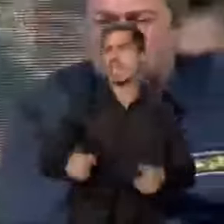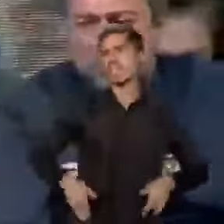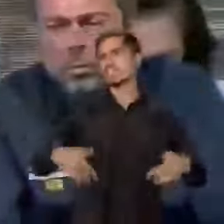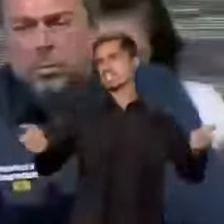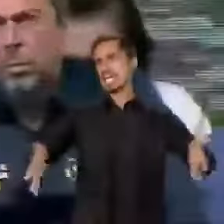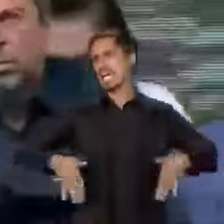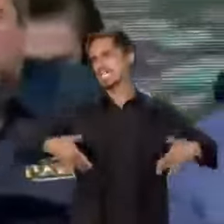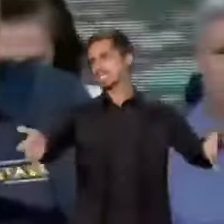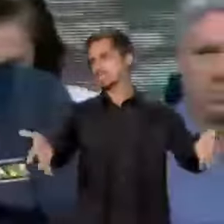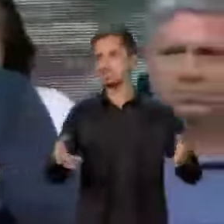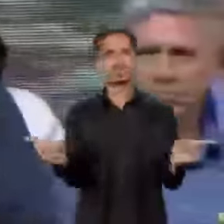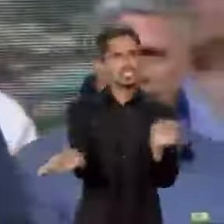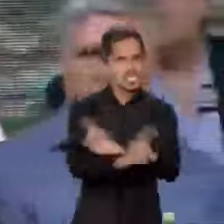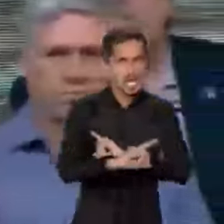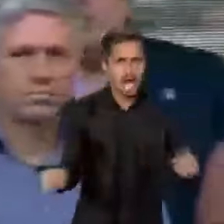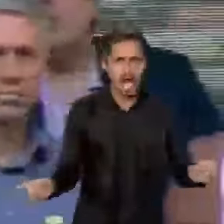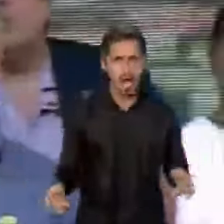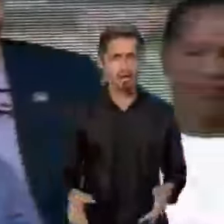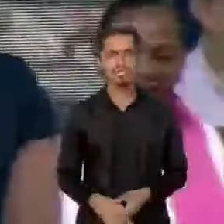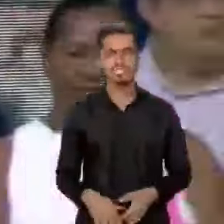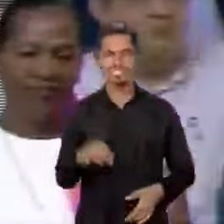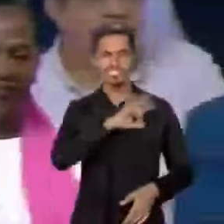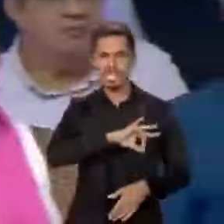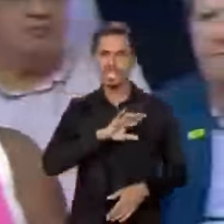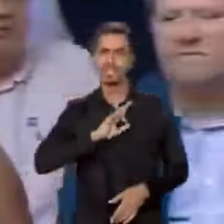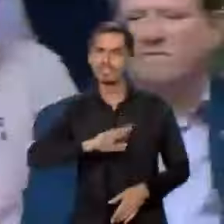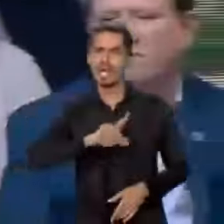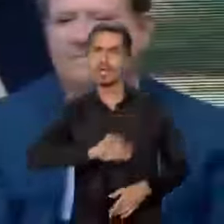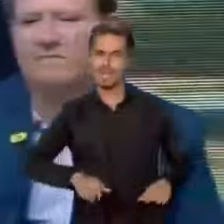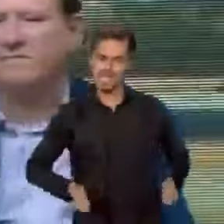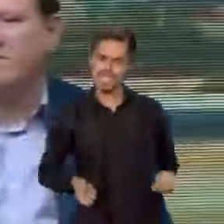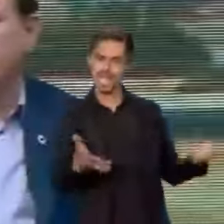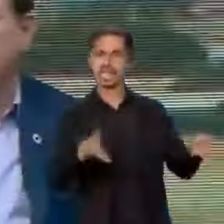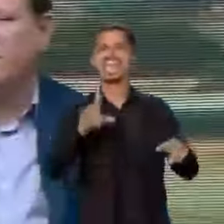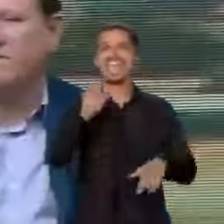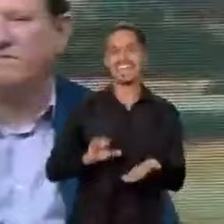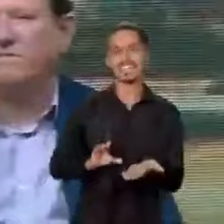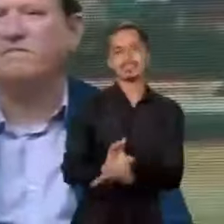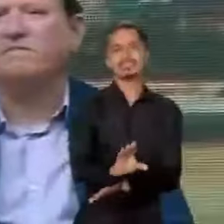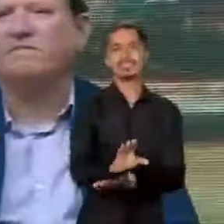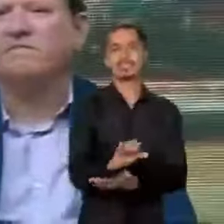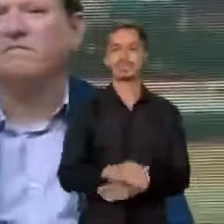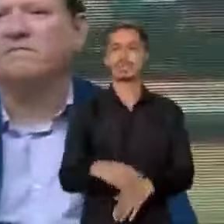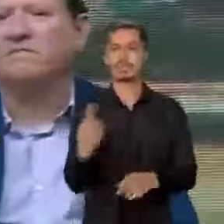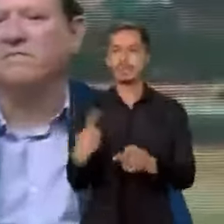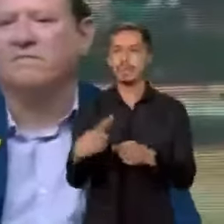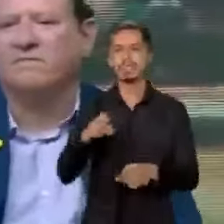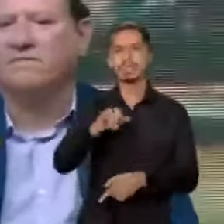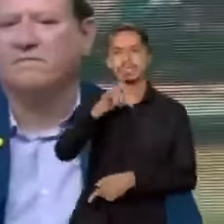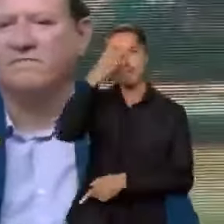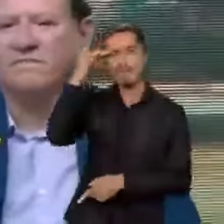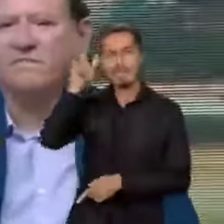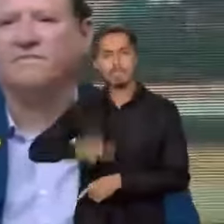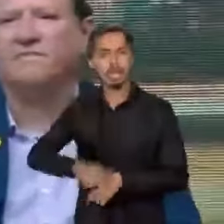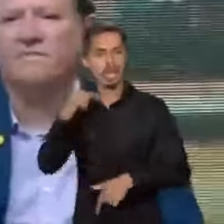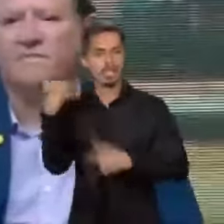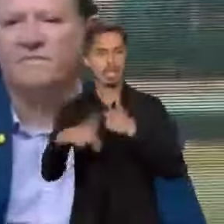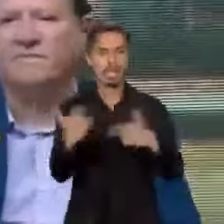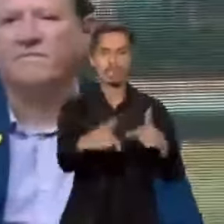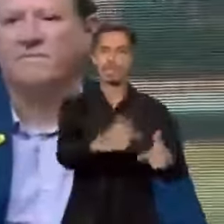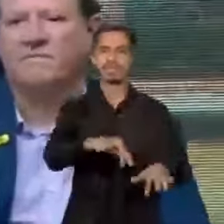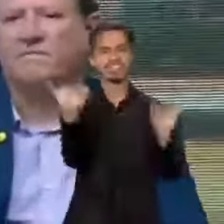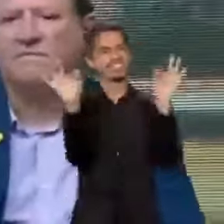Não! Salário não é gasto, é investimento. Porque se a pessoa estiver trabalhando